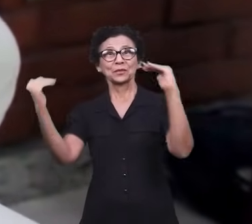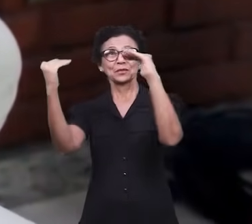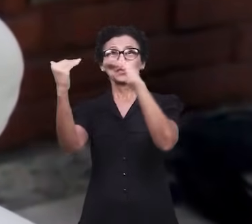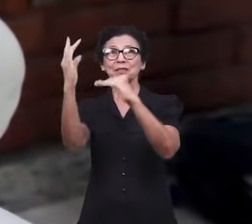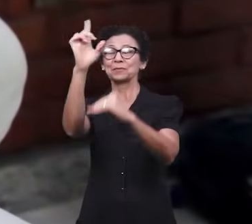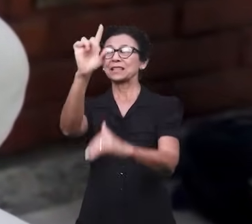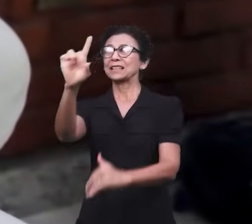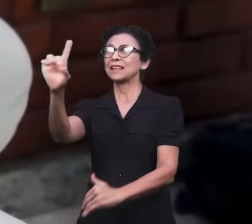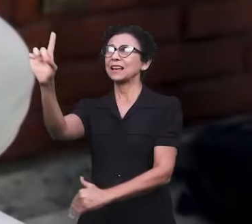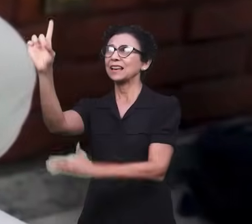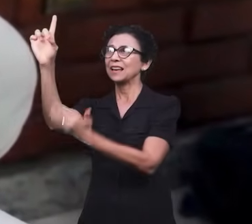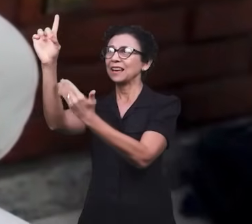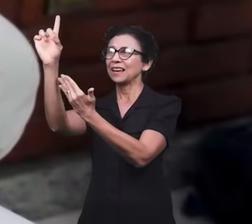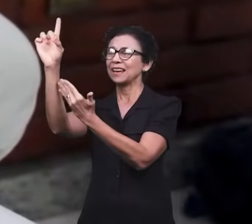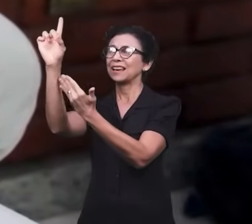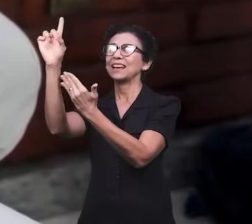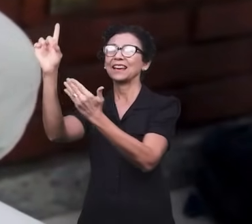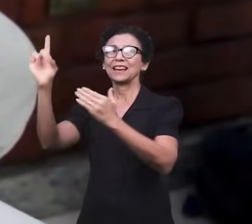Deus, louvemos a